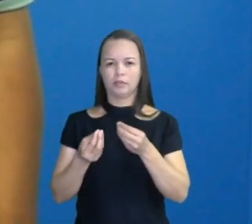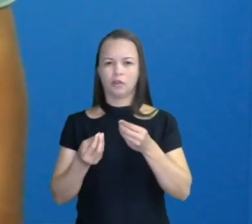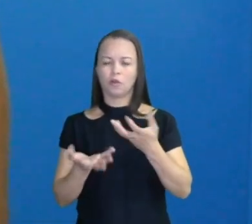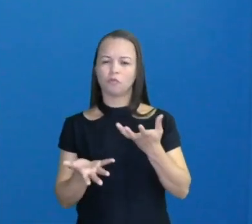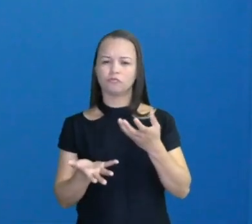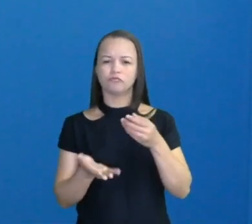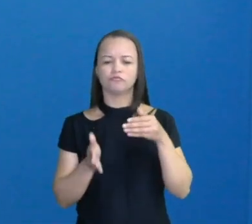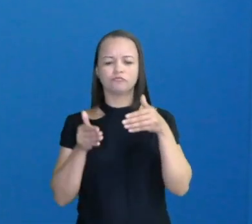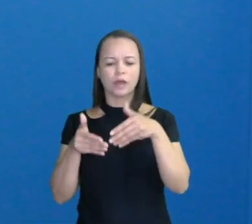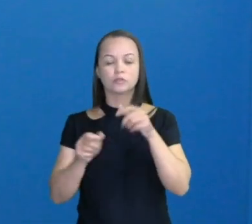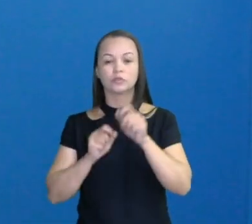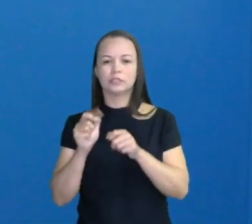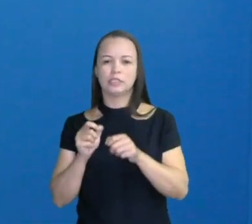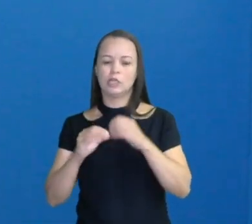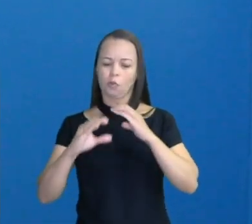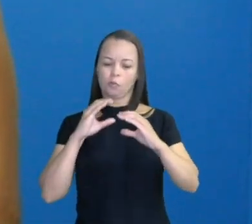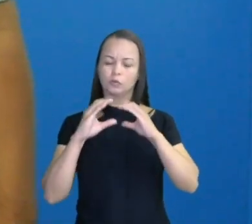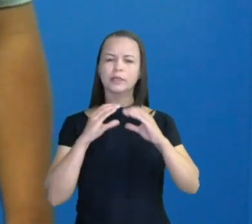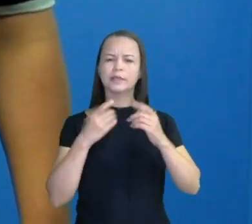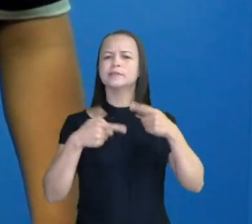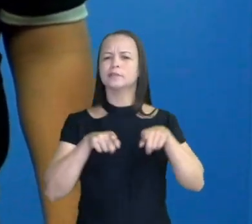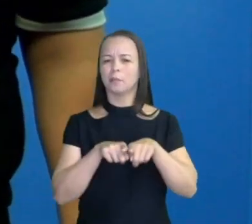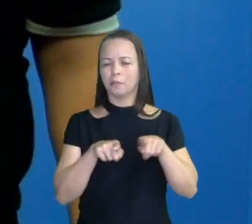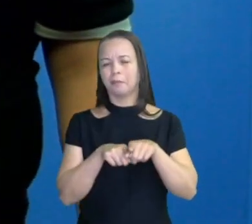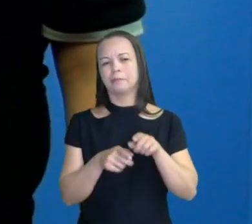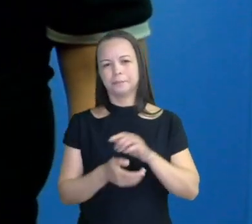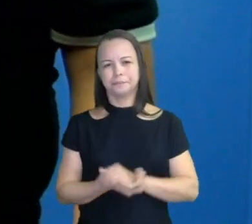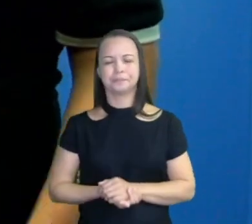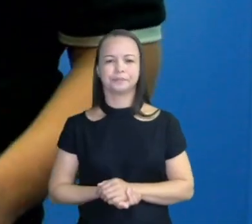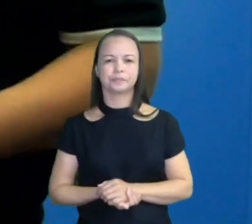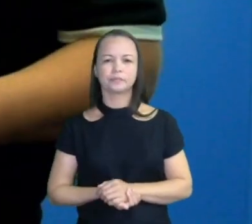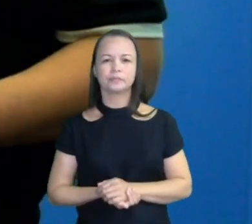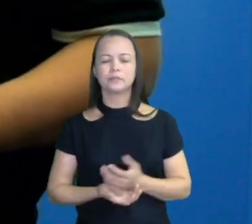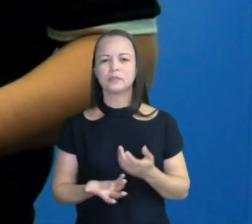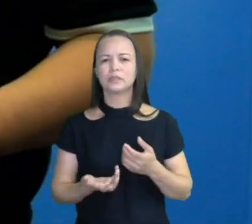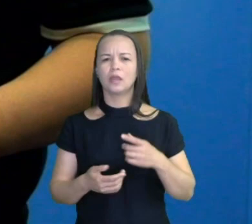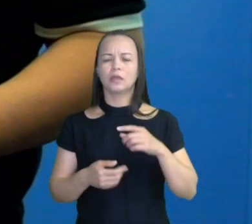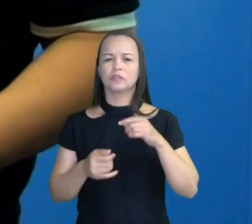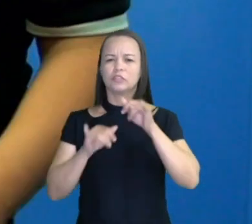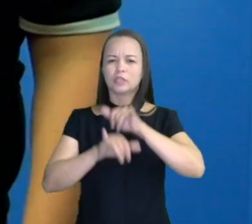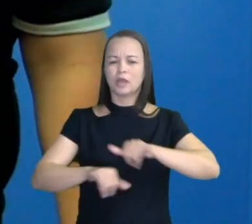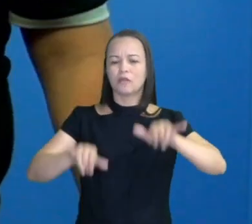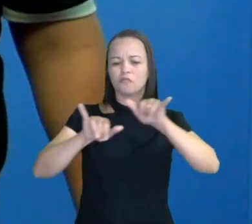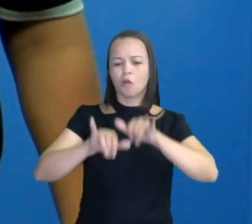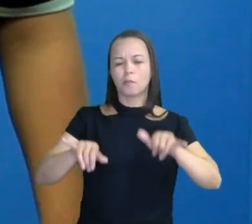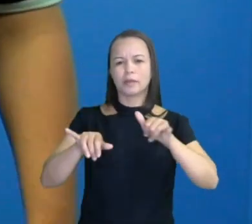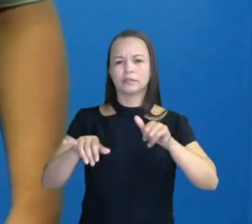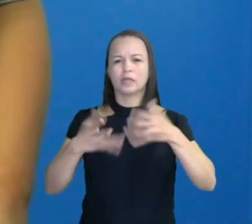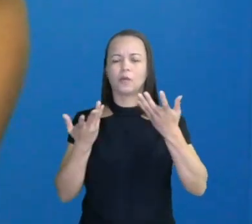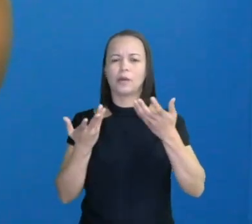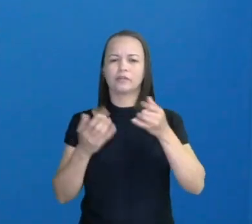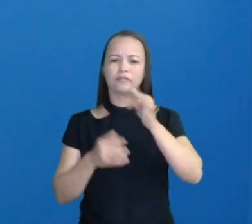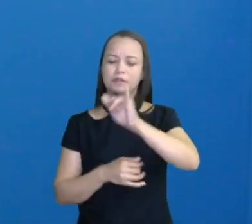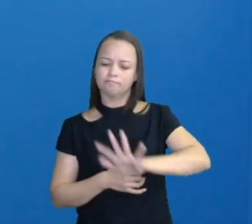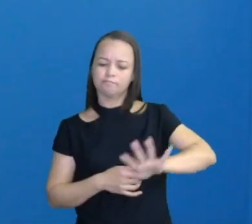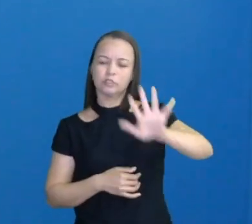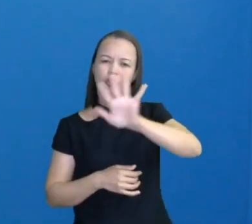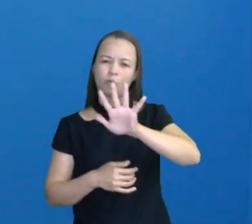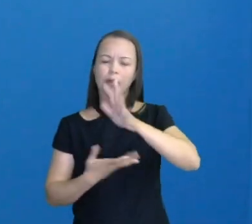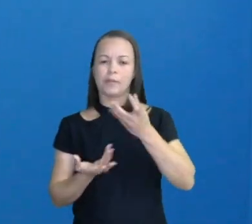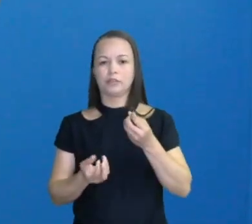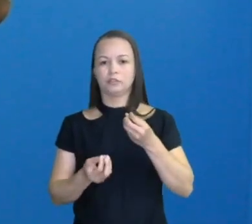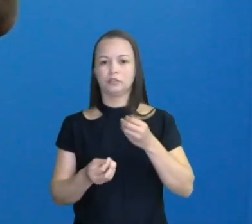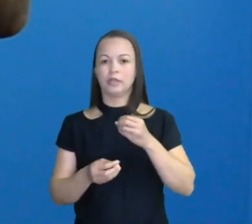se comunicar, você sabia? A partir do momento que você passa uma informação através de uma figura,